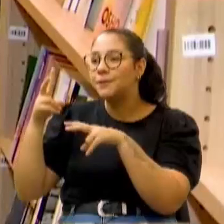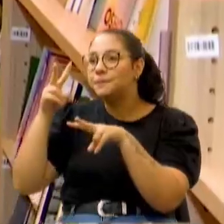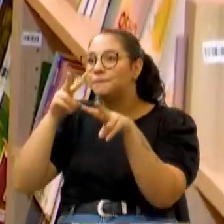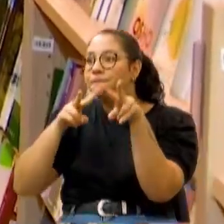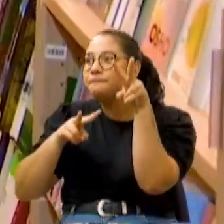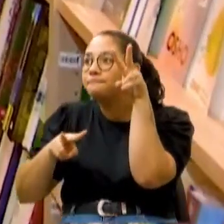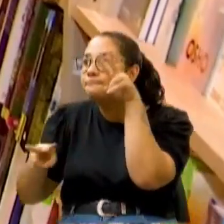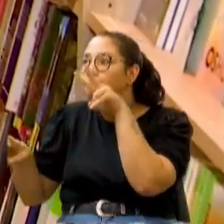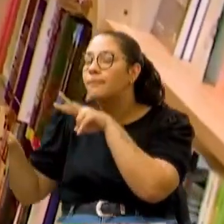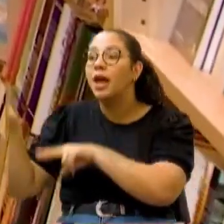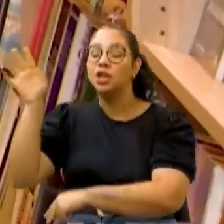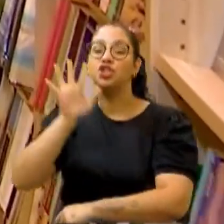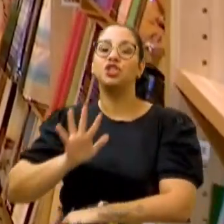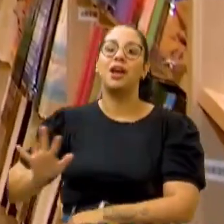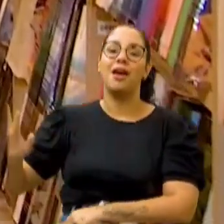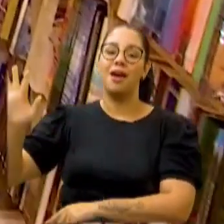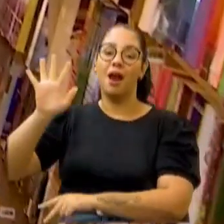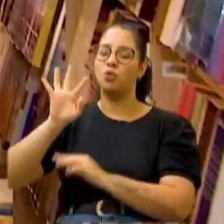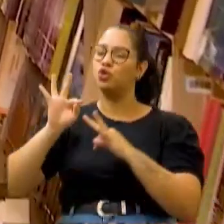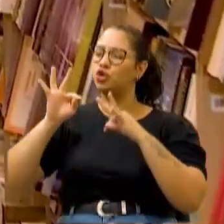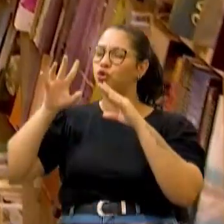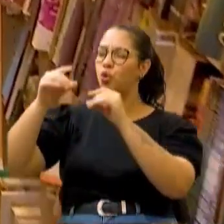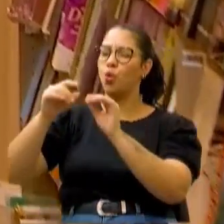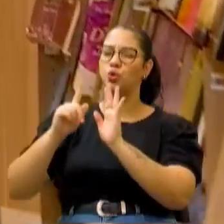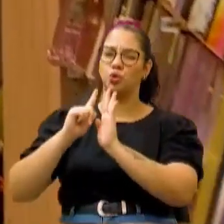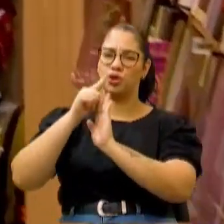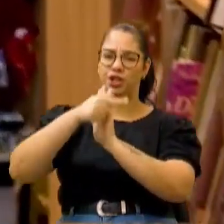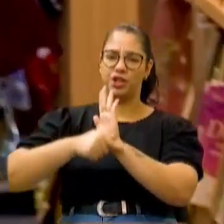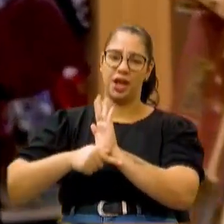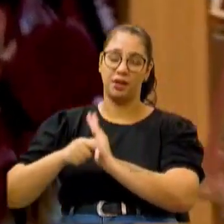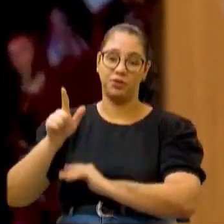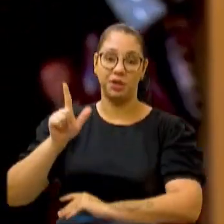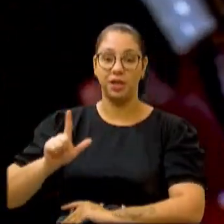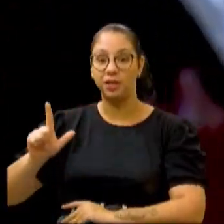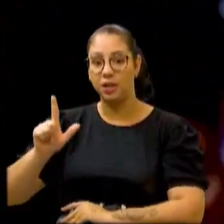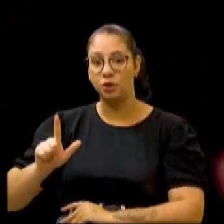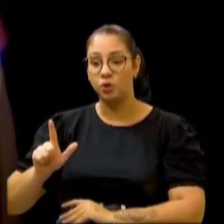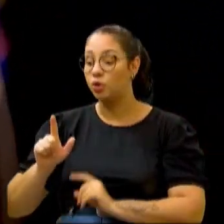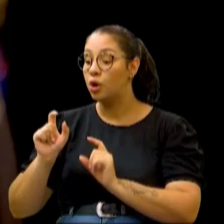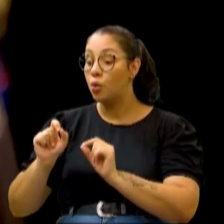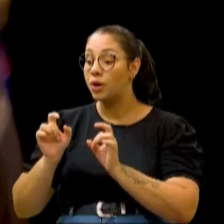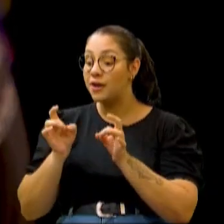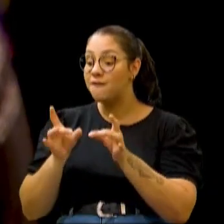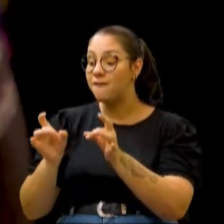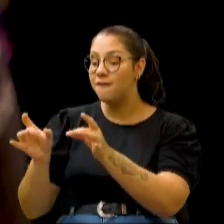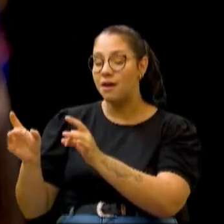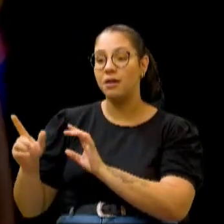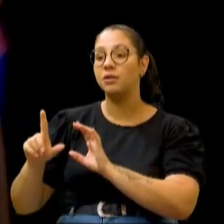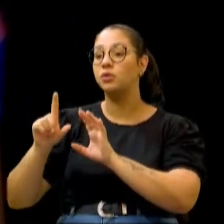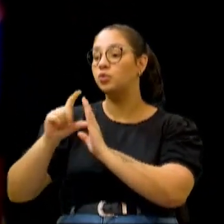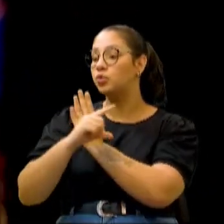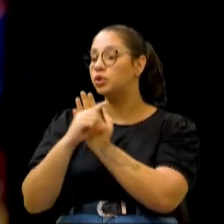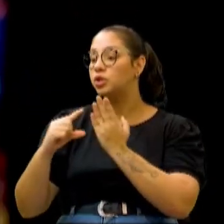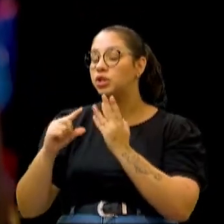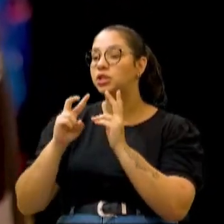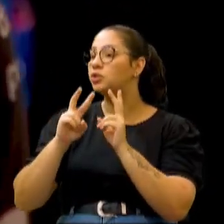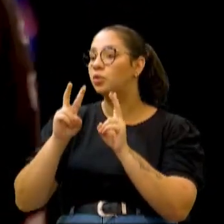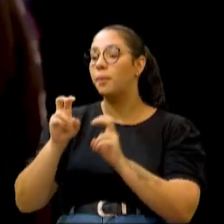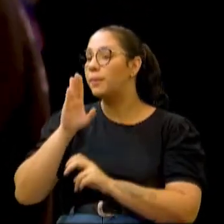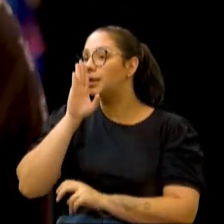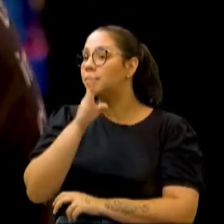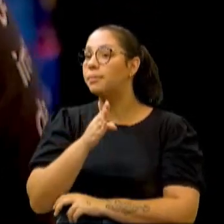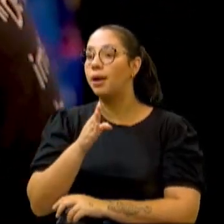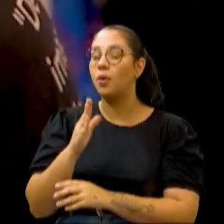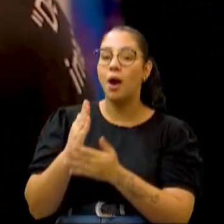ter uma visão genérica de todos os gêneros da literatura. Saber o que o mercado está vendendo, quais são os títulos, se